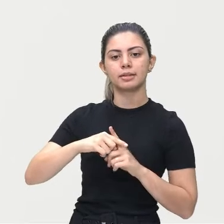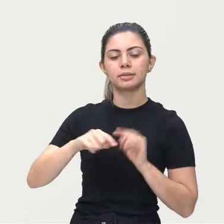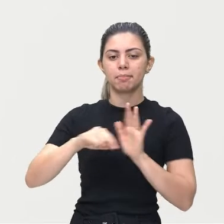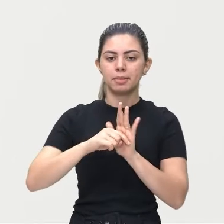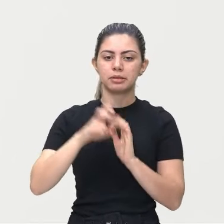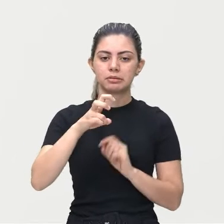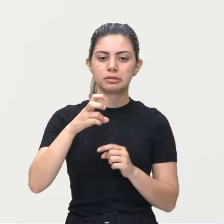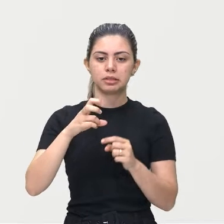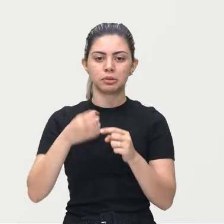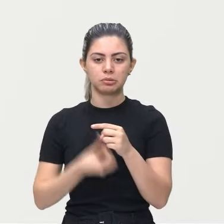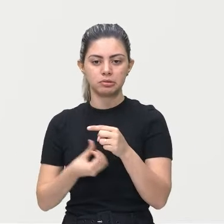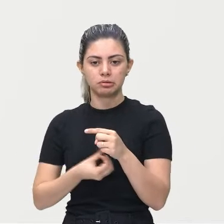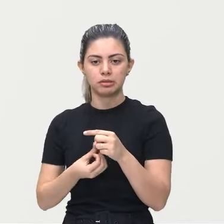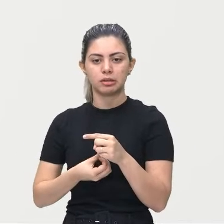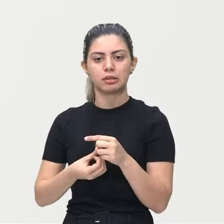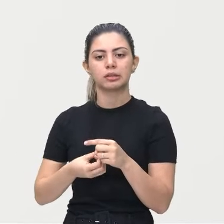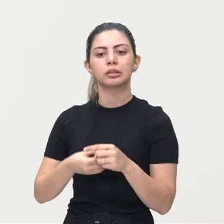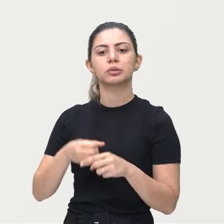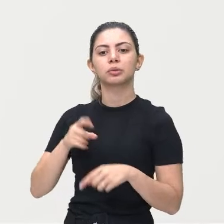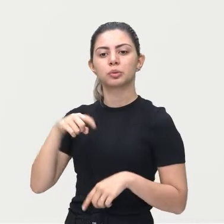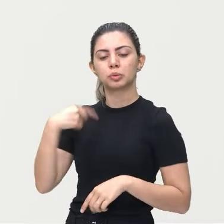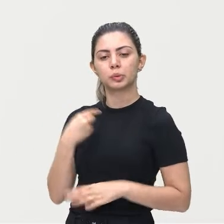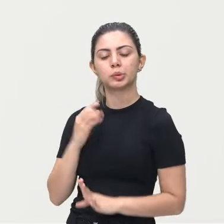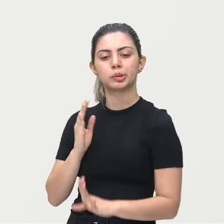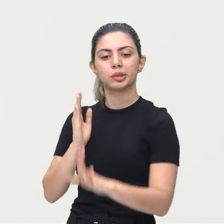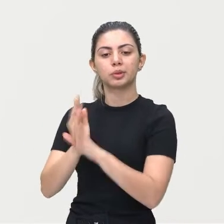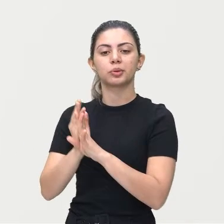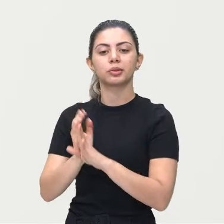Eu vou olhar para o que nós